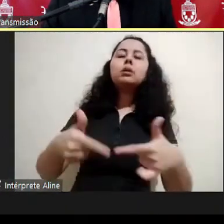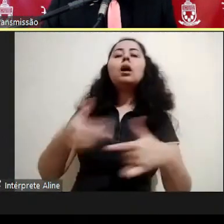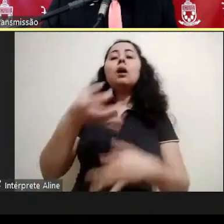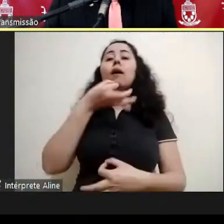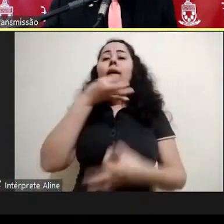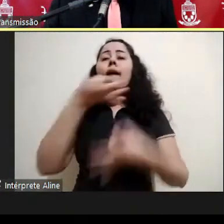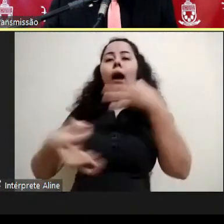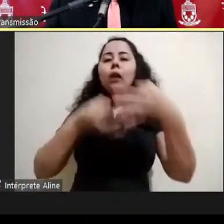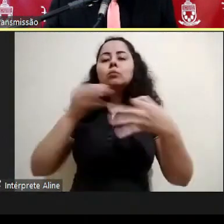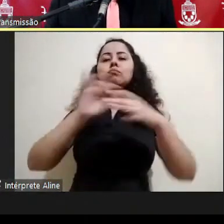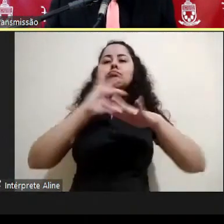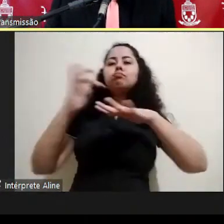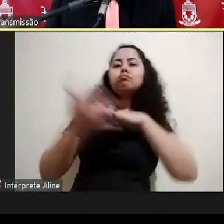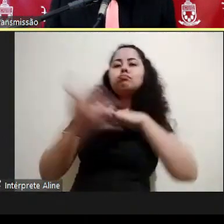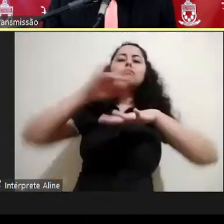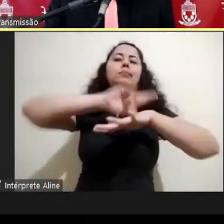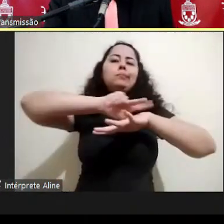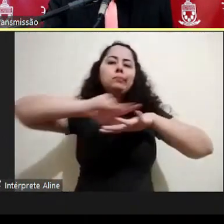Rio de Janeiro.